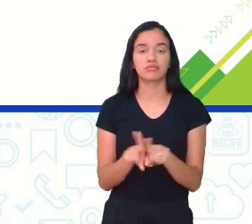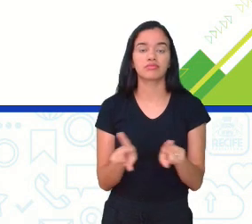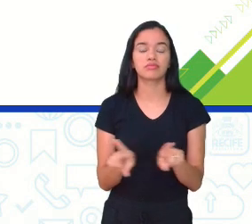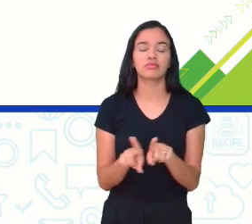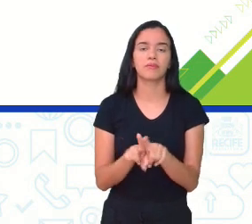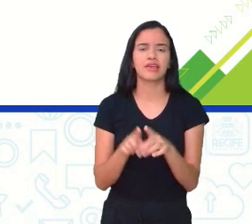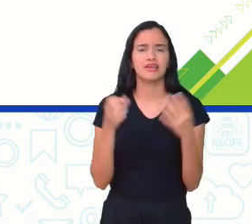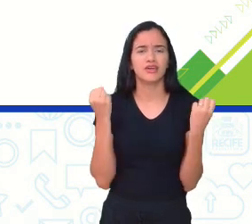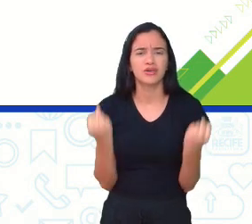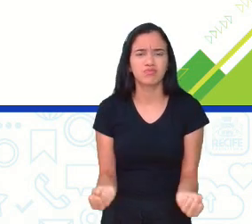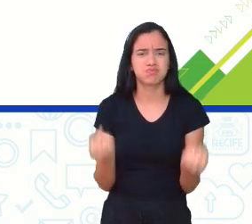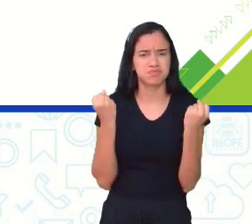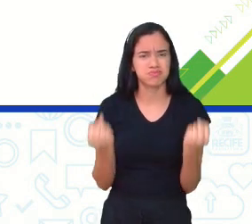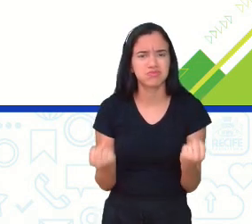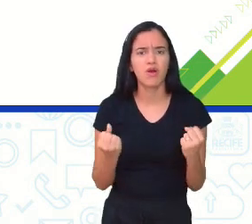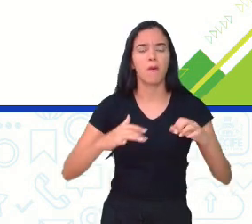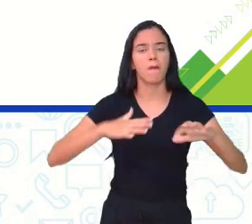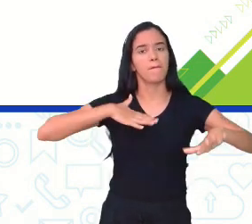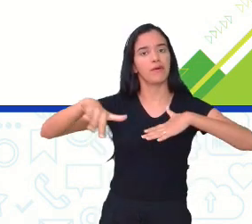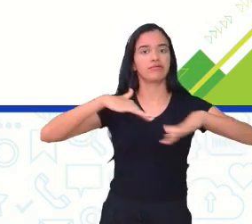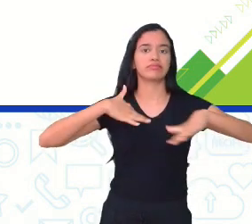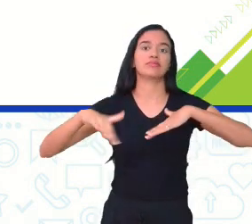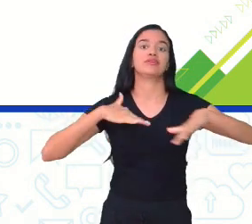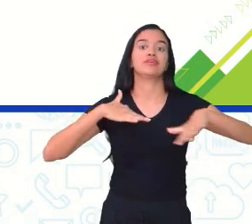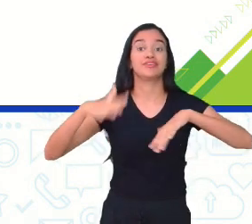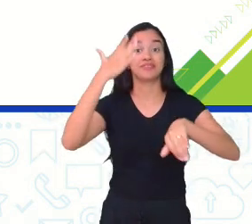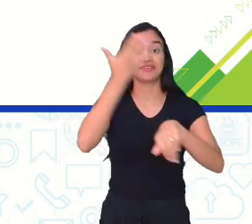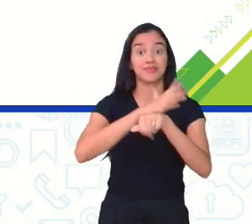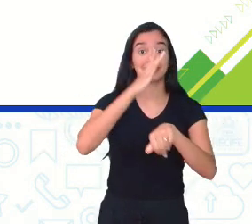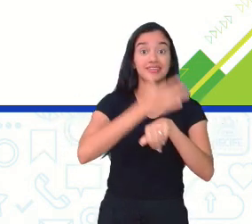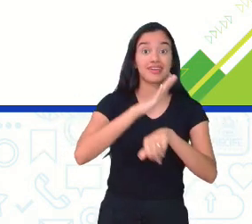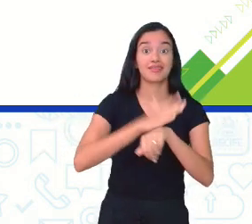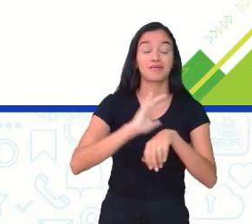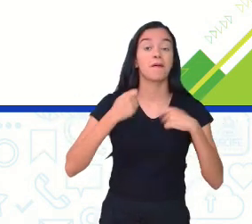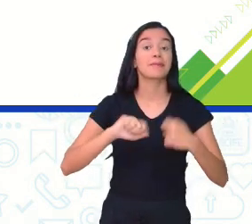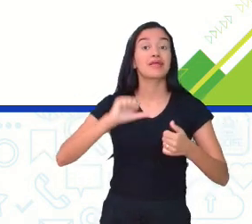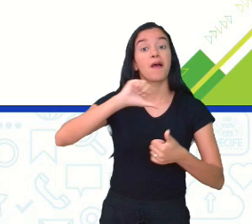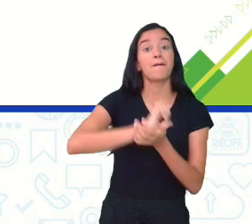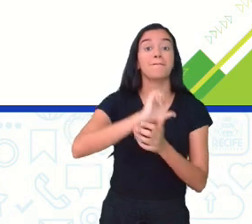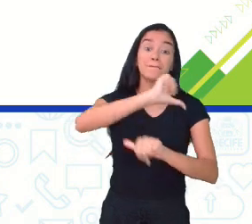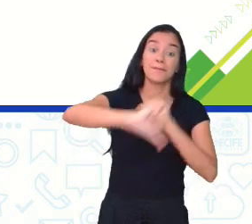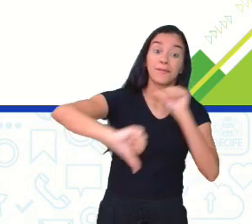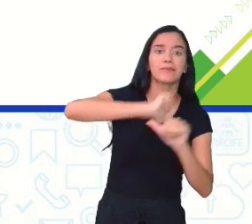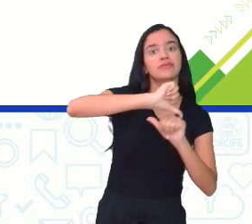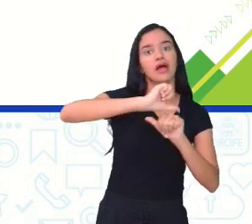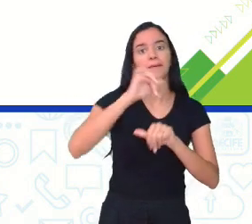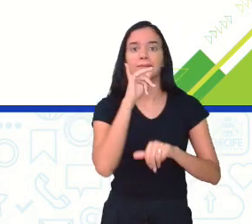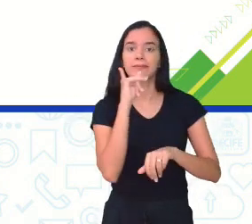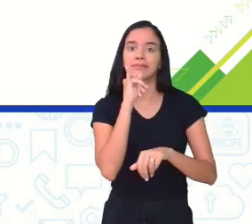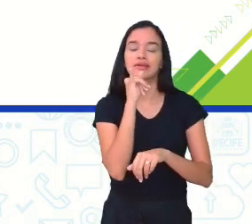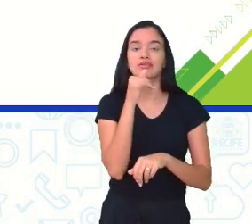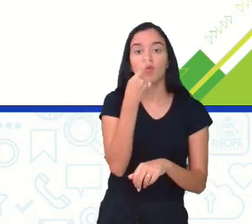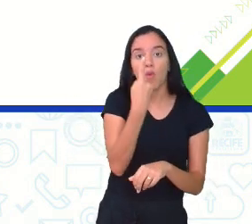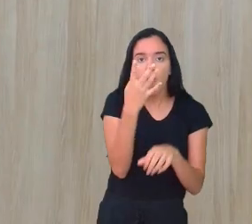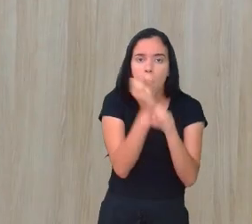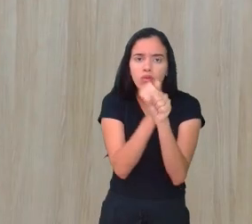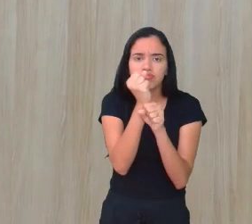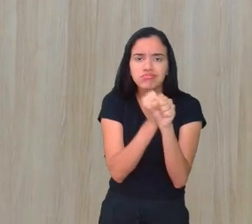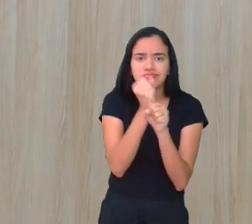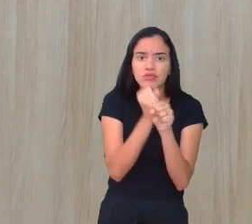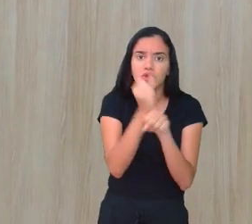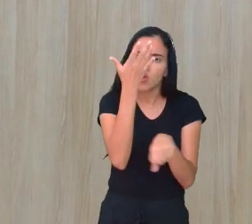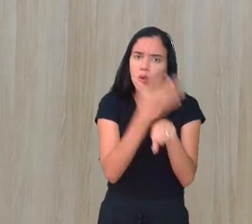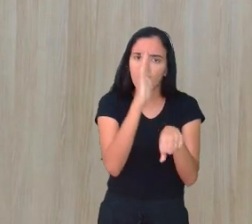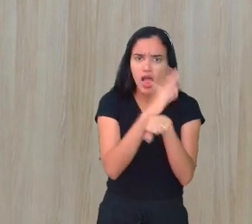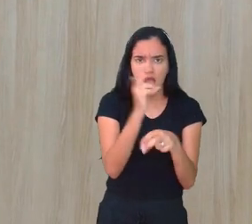com o peso, com o movimento, e o treino ele precisa ser mudado. Se eu passar, por exemplo, 1 ano com o mesmo